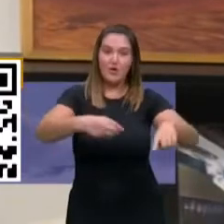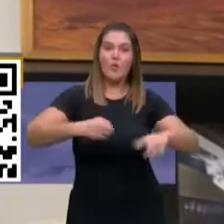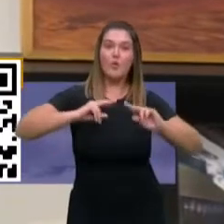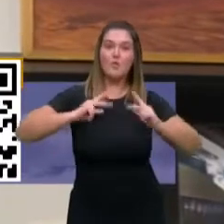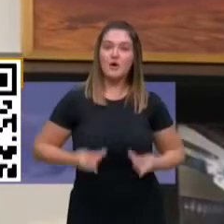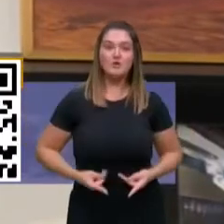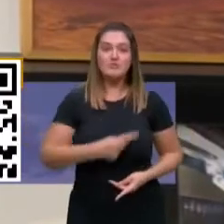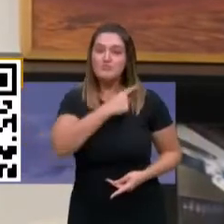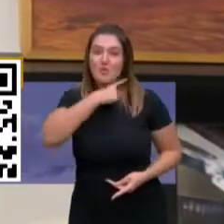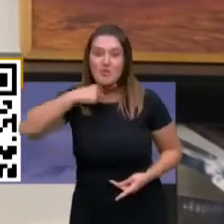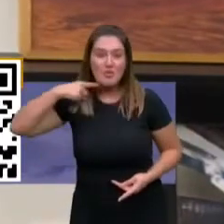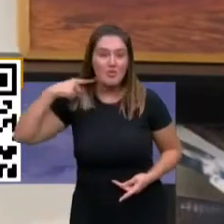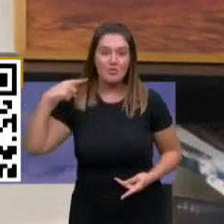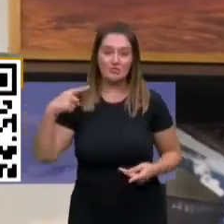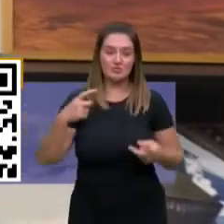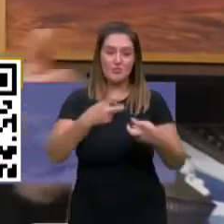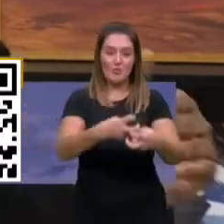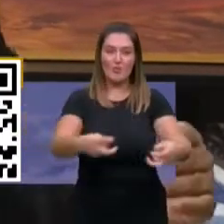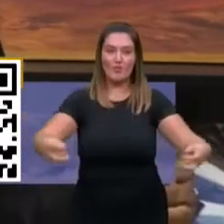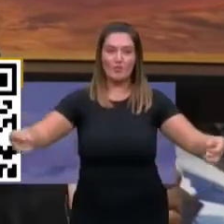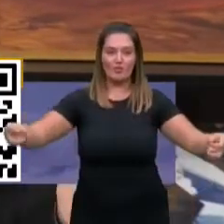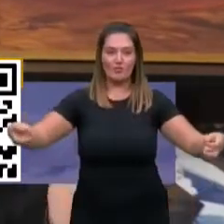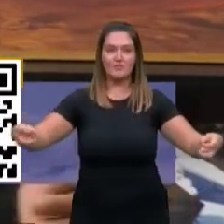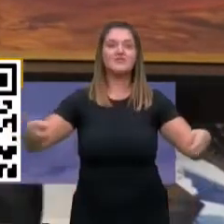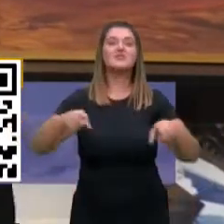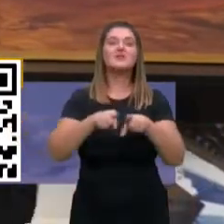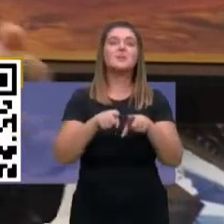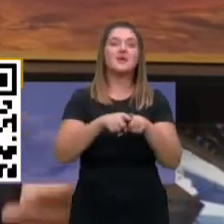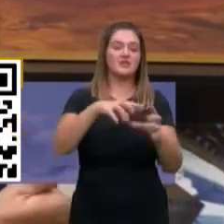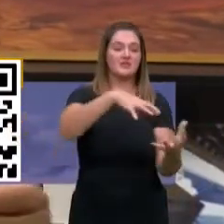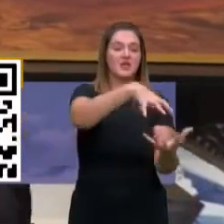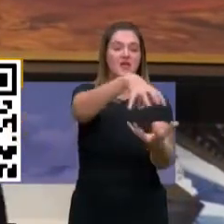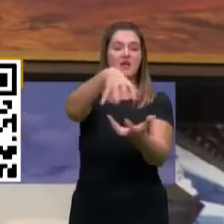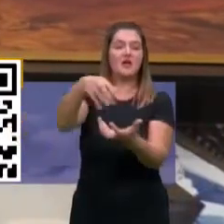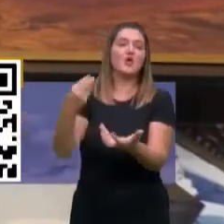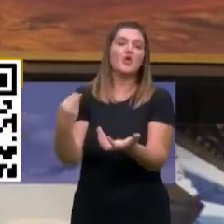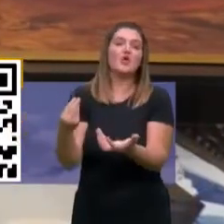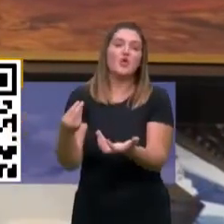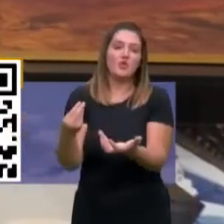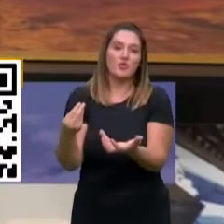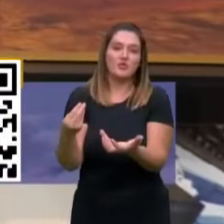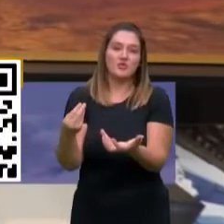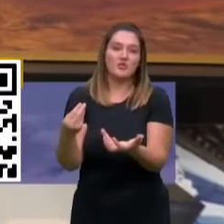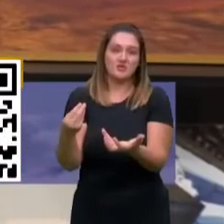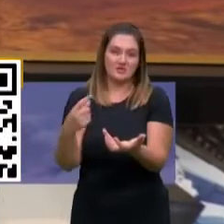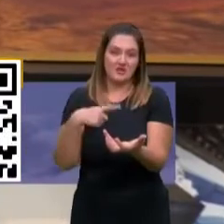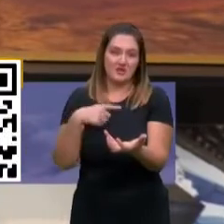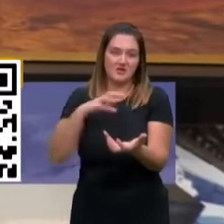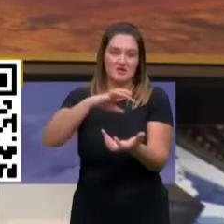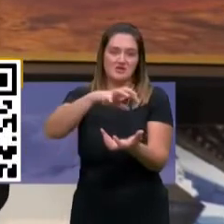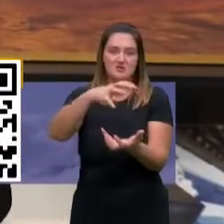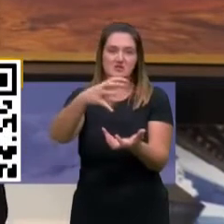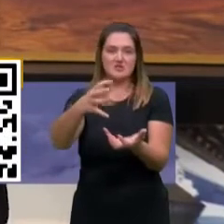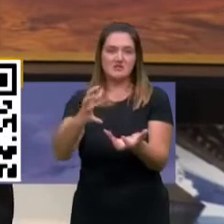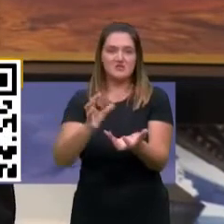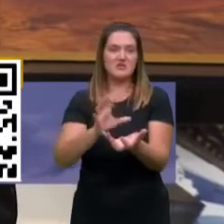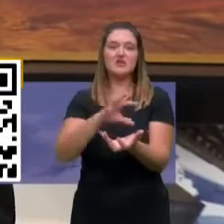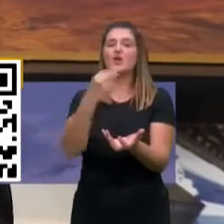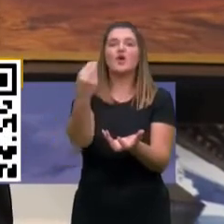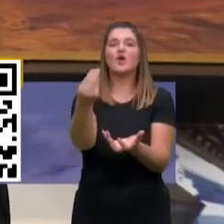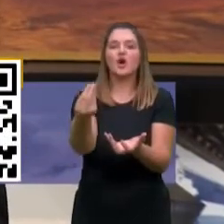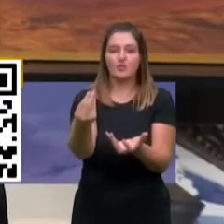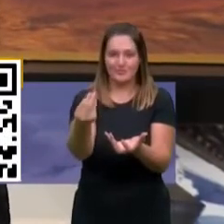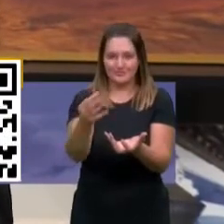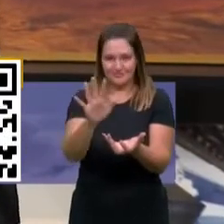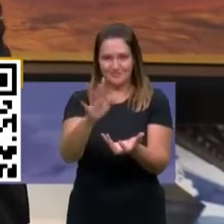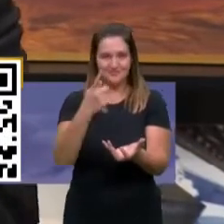Satanás. Outra coisa importante é a condição da terra, a situação da terra durante o milênio. Isso você precisa